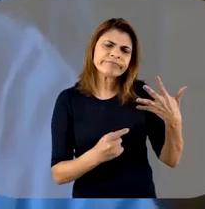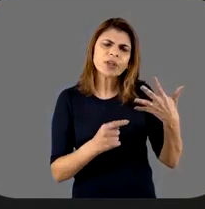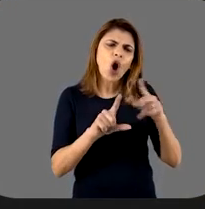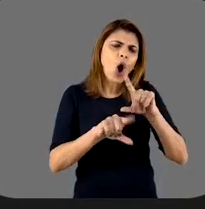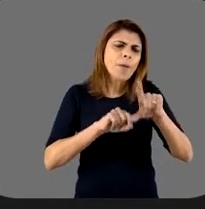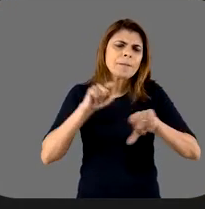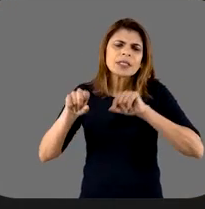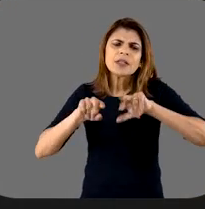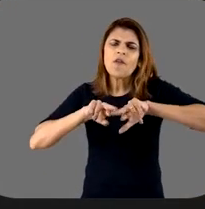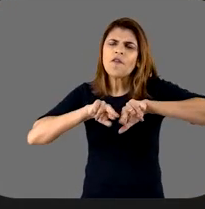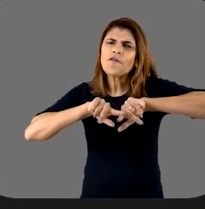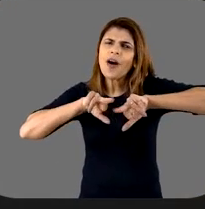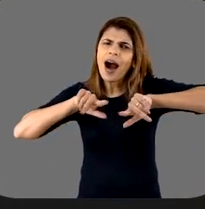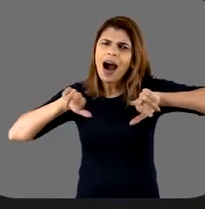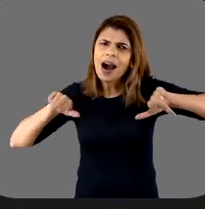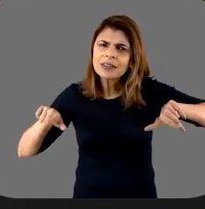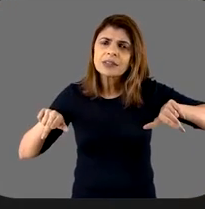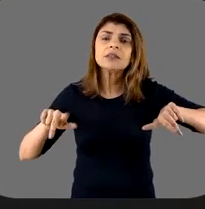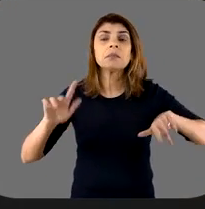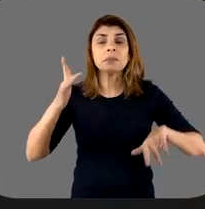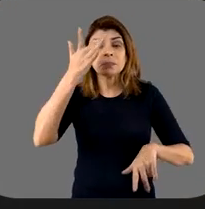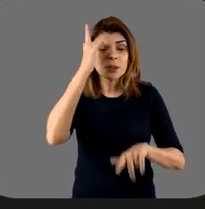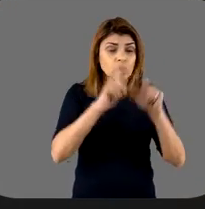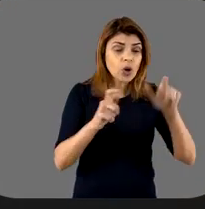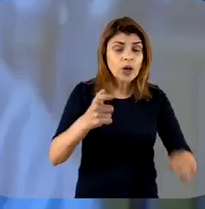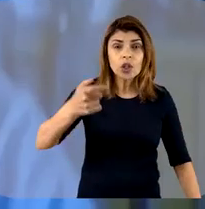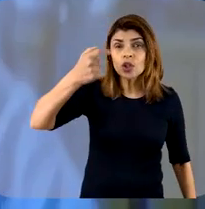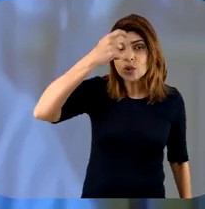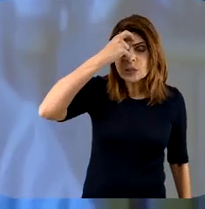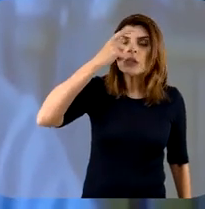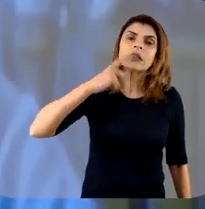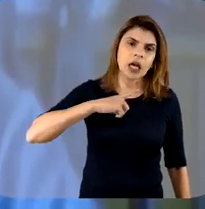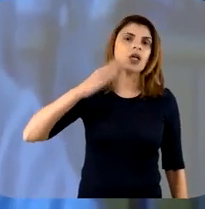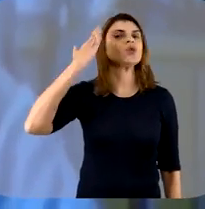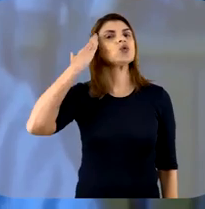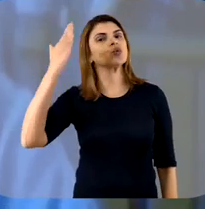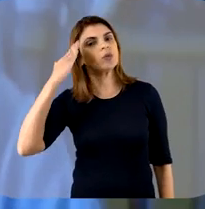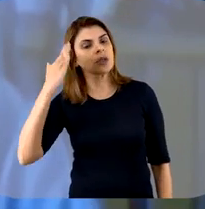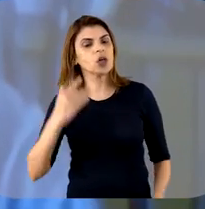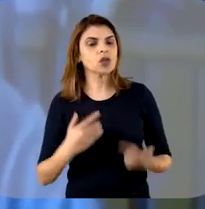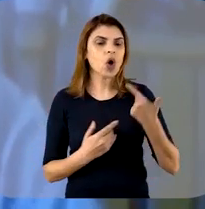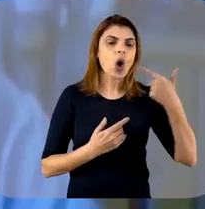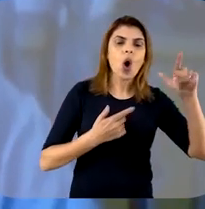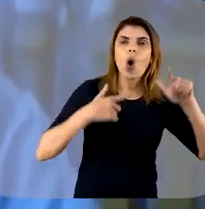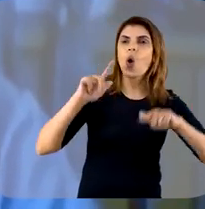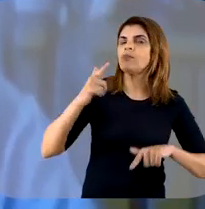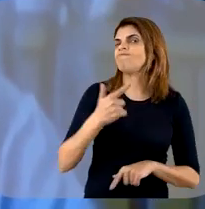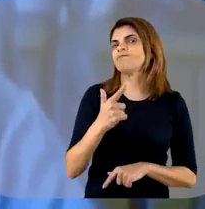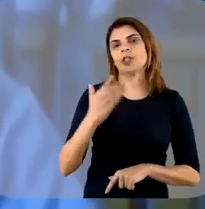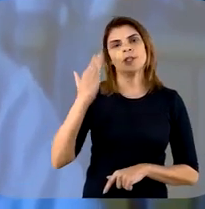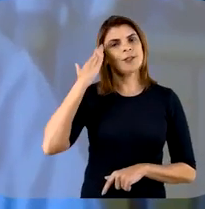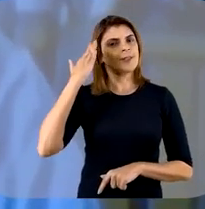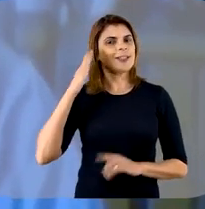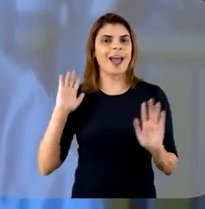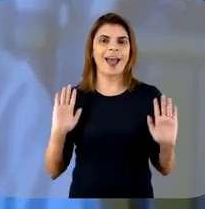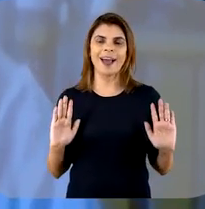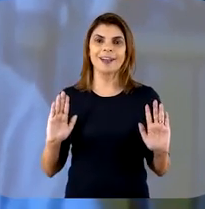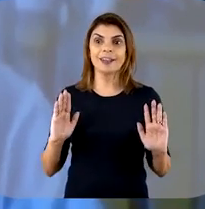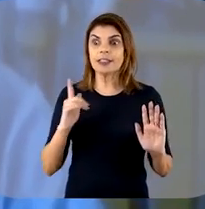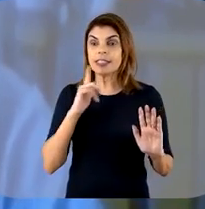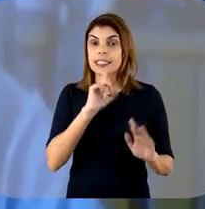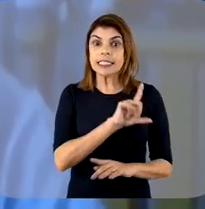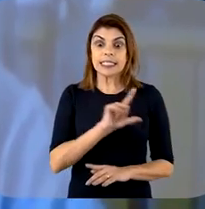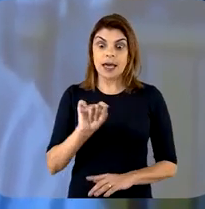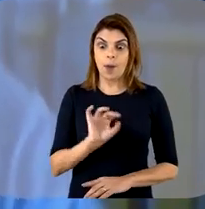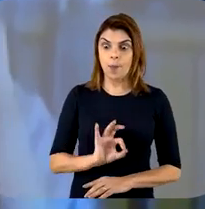qualquer pessoa sensata acredita que algumas delas vão ter sucesso. Só que esse sucesso também não vai ser absoluto, não se